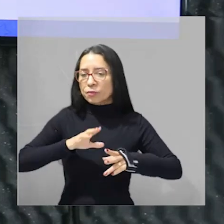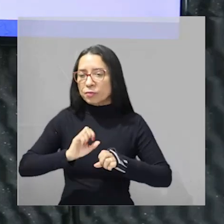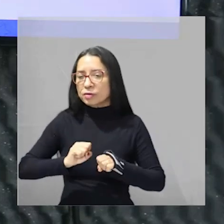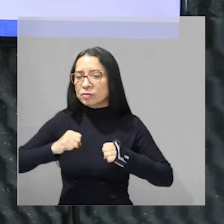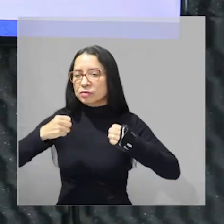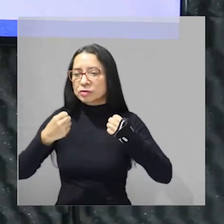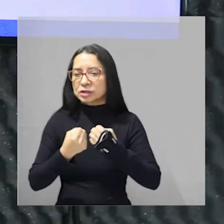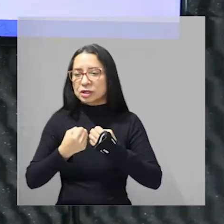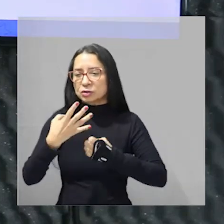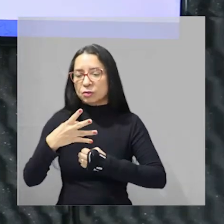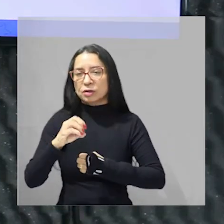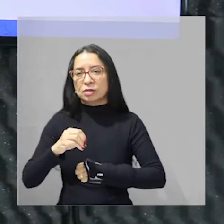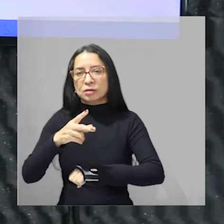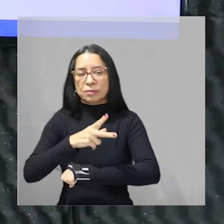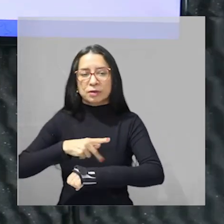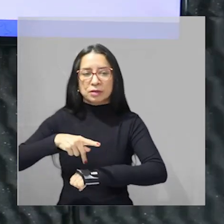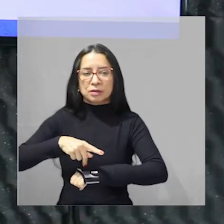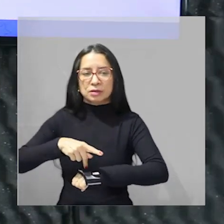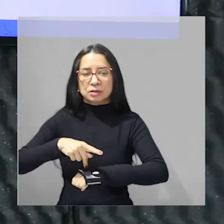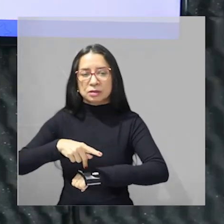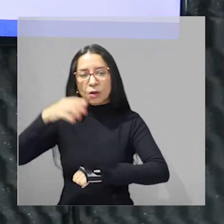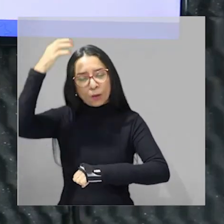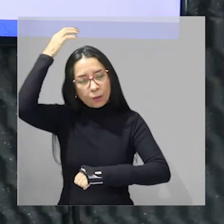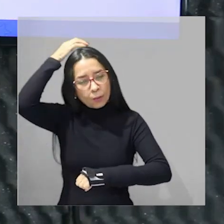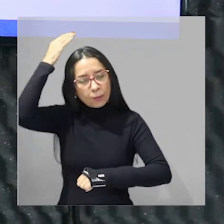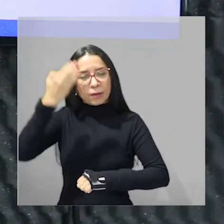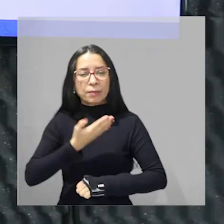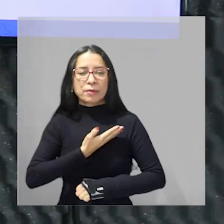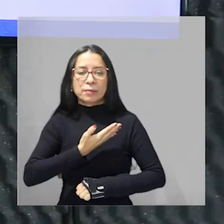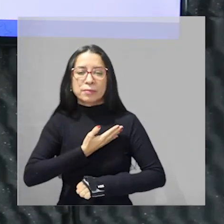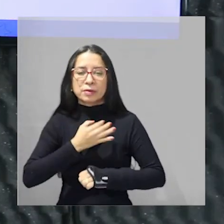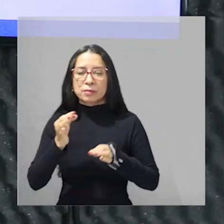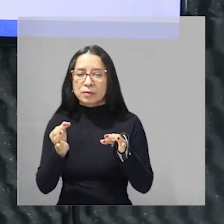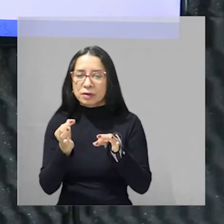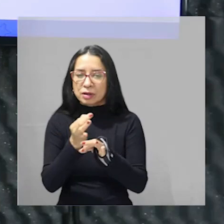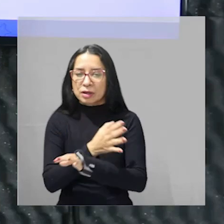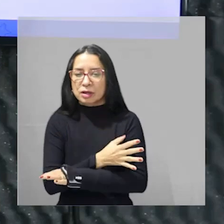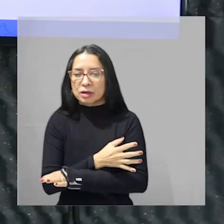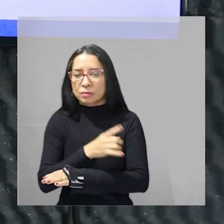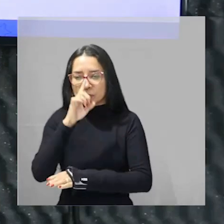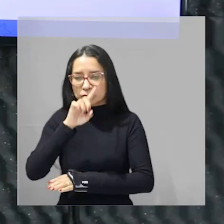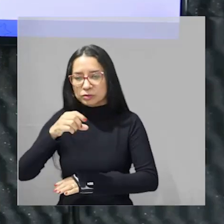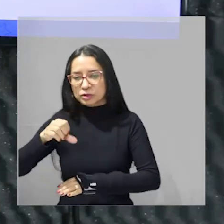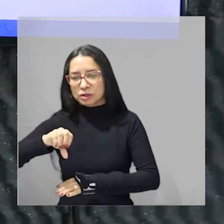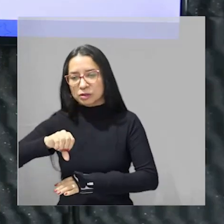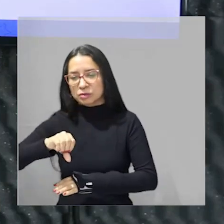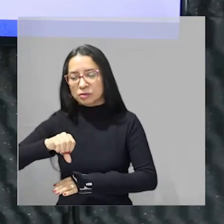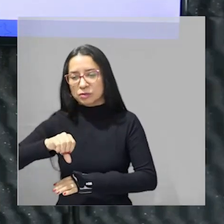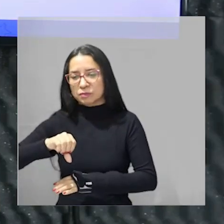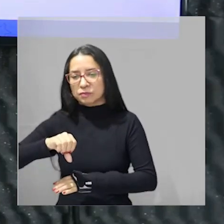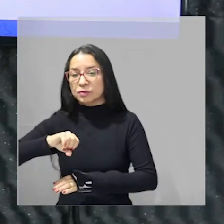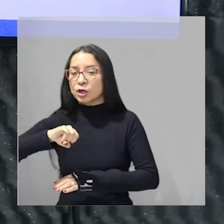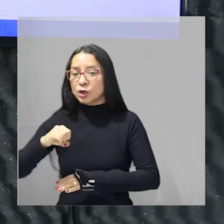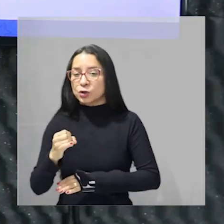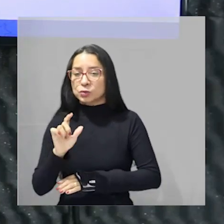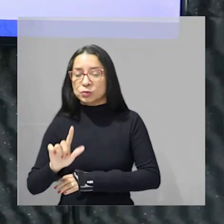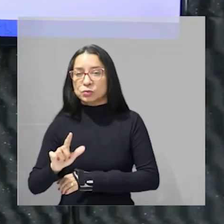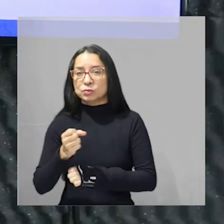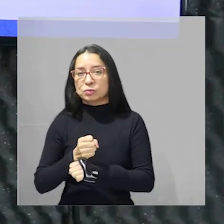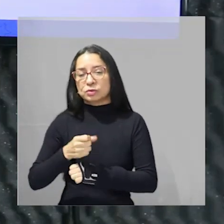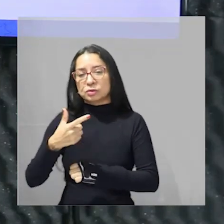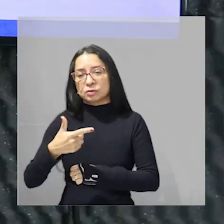Papa Francisco encerrou no dia 9/7 de 2015 o segundo encontro mundial dos